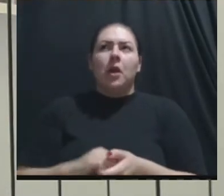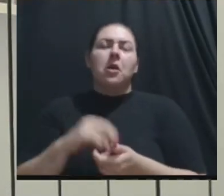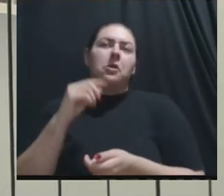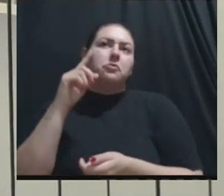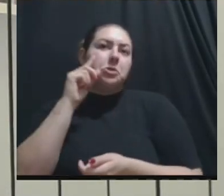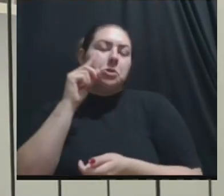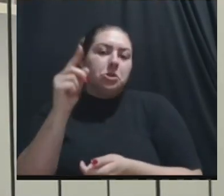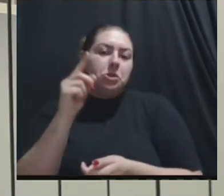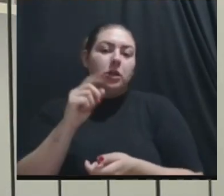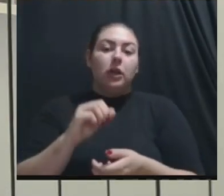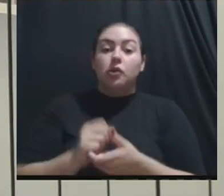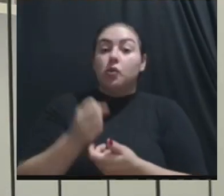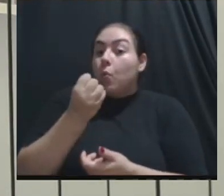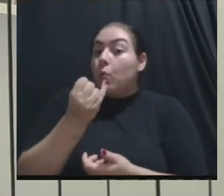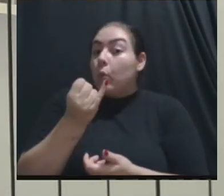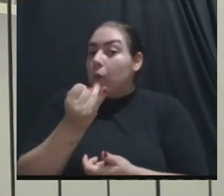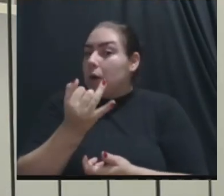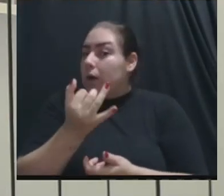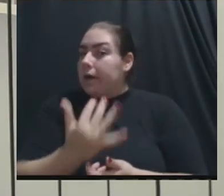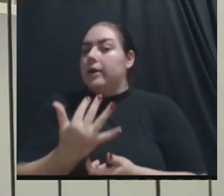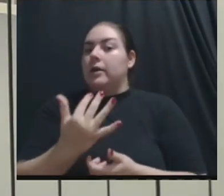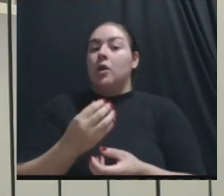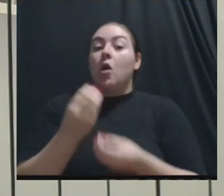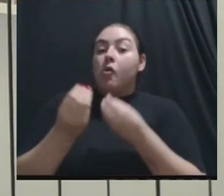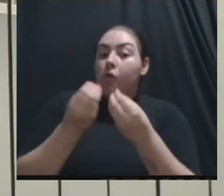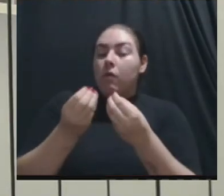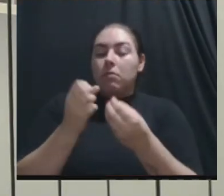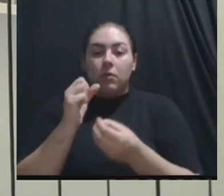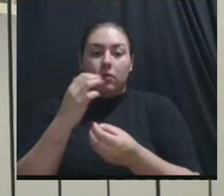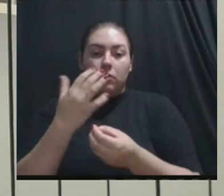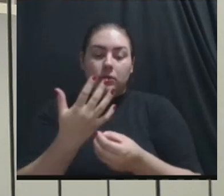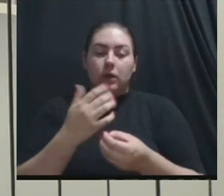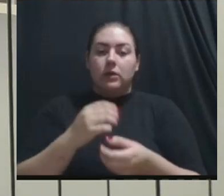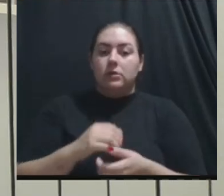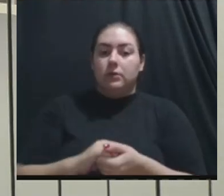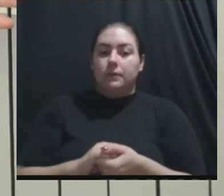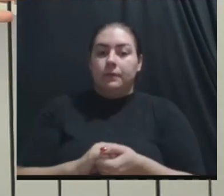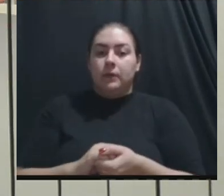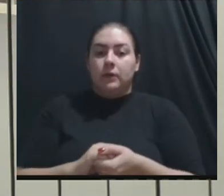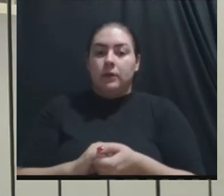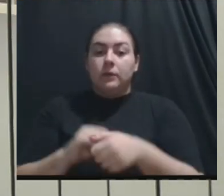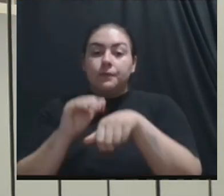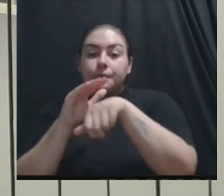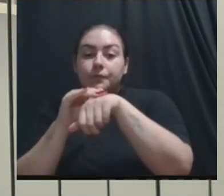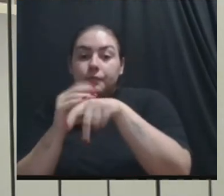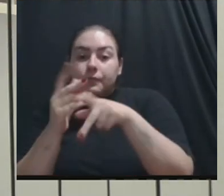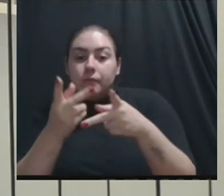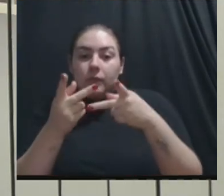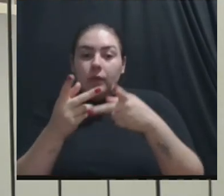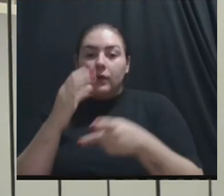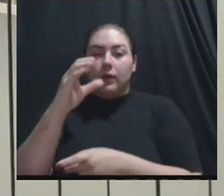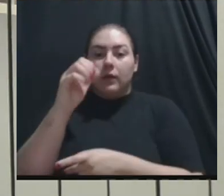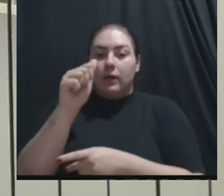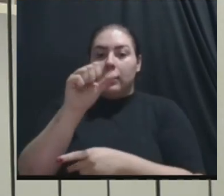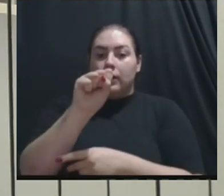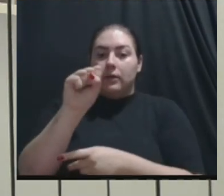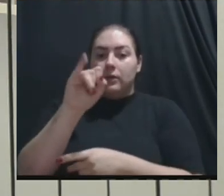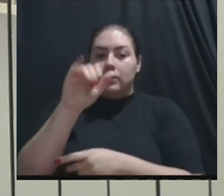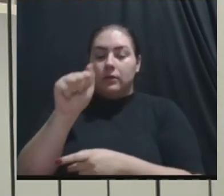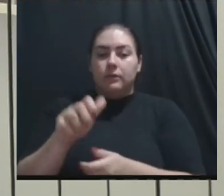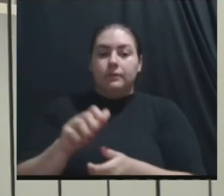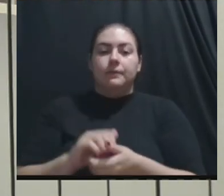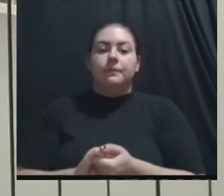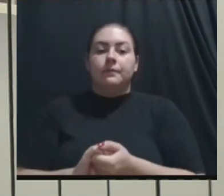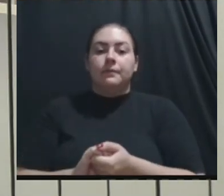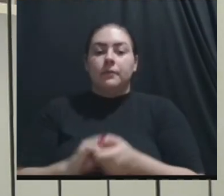como funcionam os lances, eu aciono a repórter Cassiane Alves com todas as informações. Seja bem-vinda e